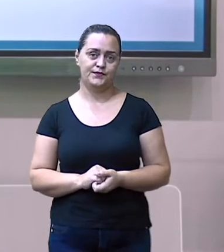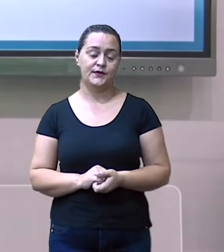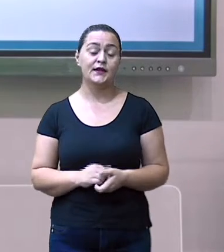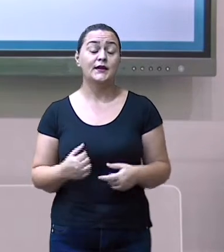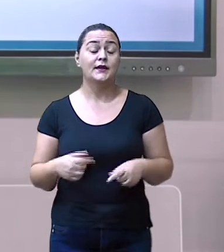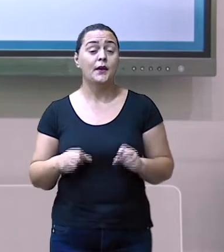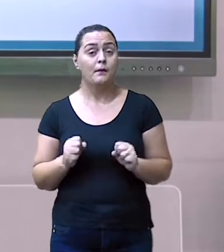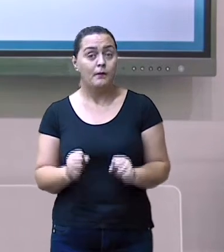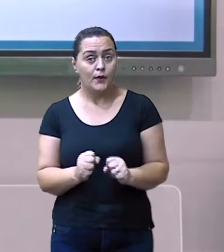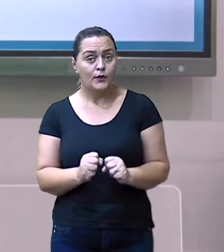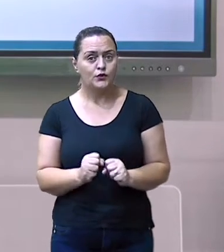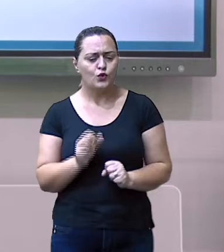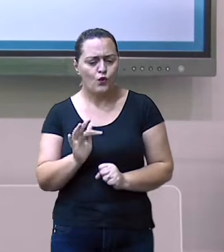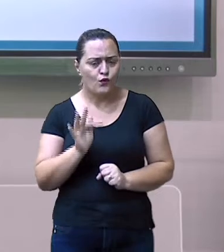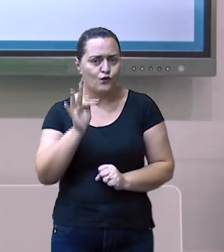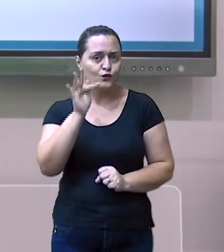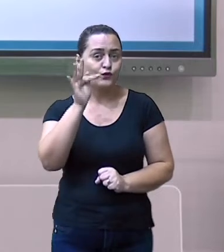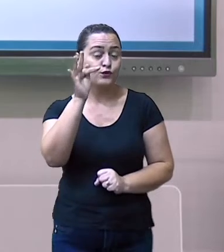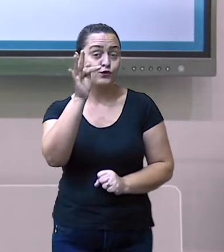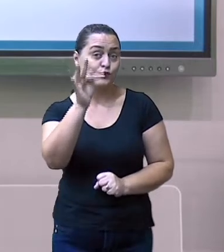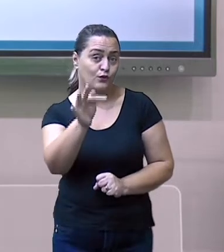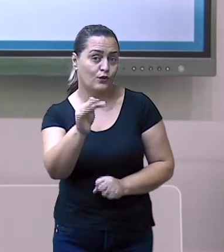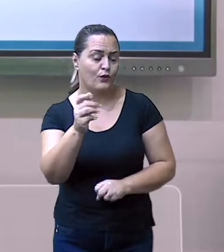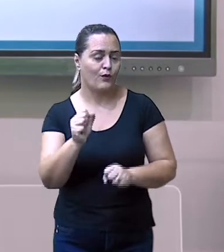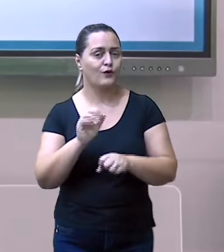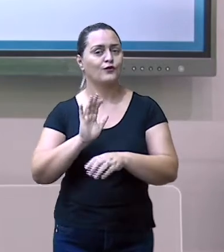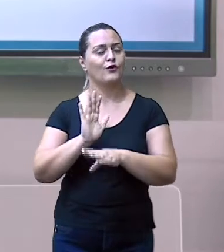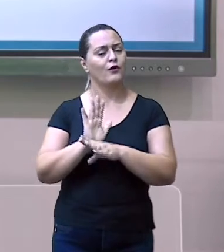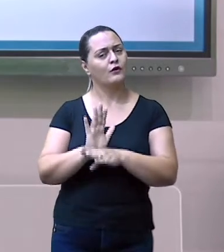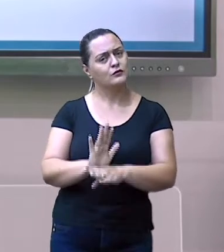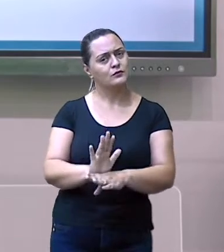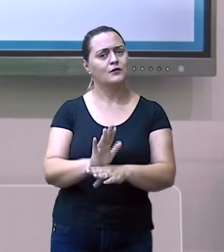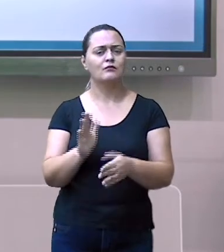auxiliar lá na frente, lá no futuro.